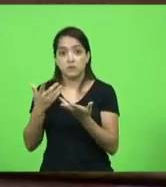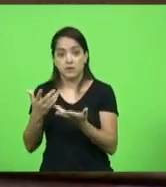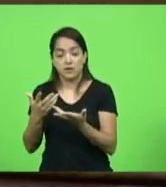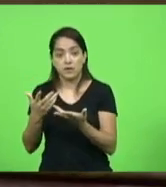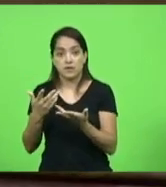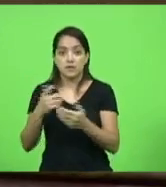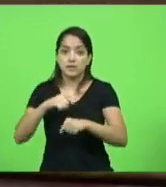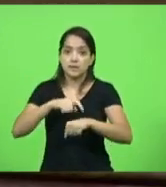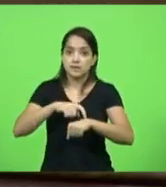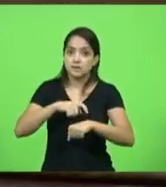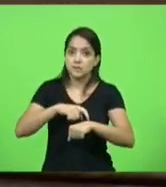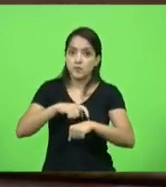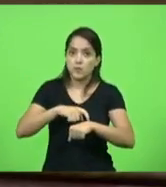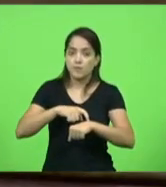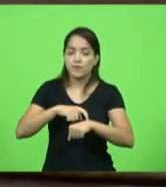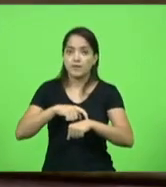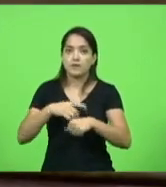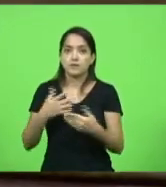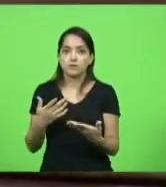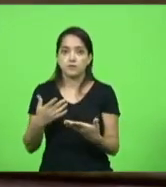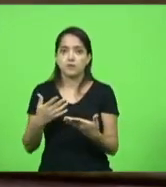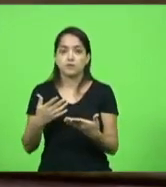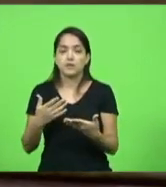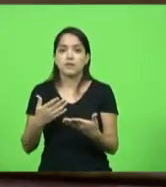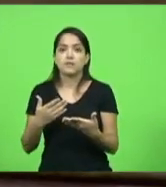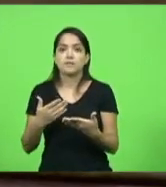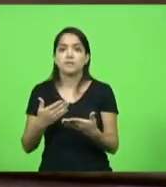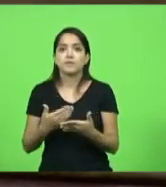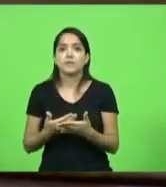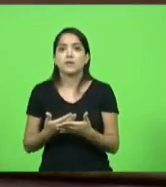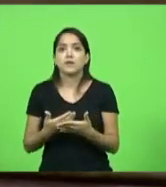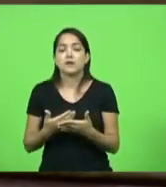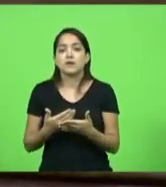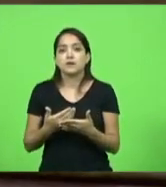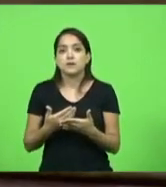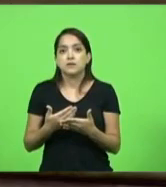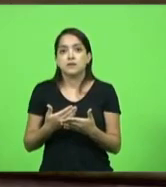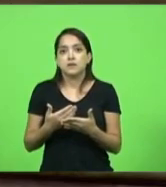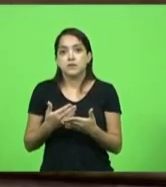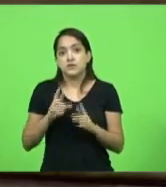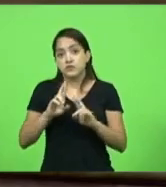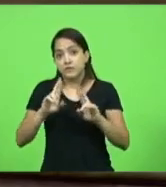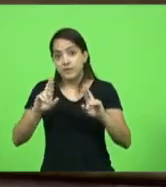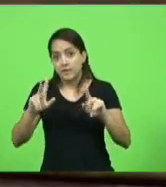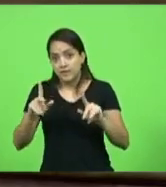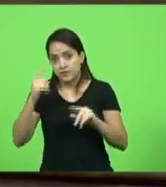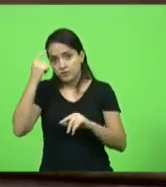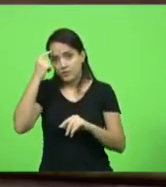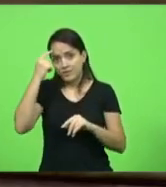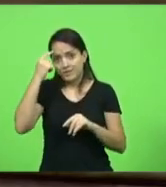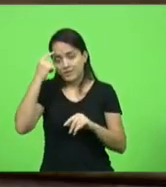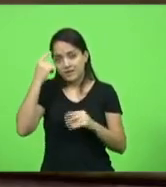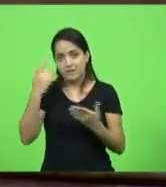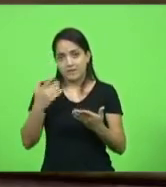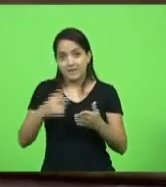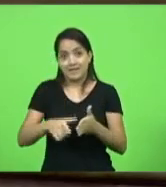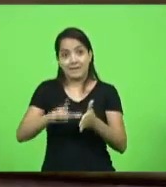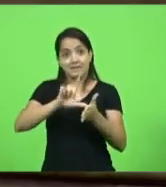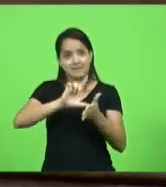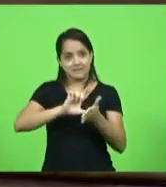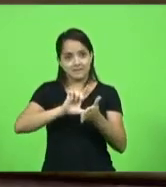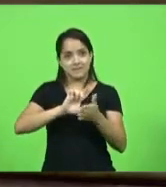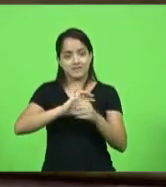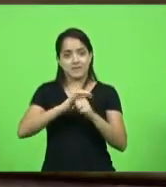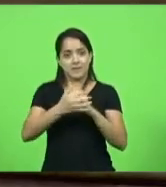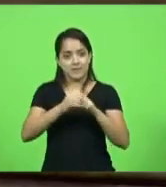da pandemia, eu até tinha um posicionamento um tanto quanto mais distante, e comentei isso com a deputada Carminati antes da pandemia, mas